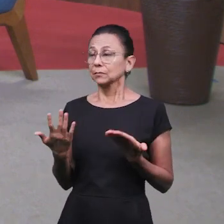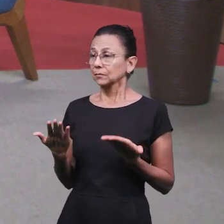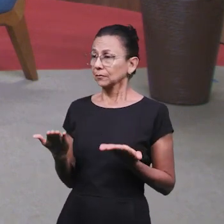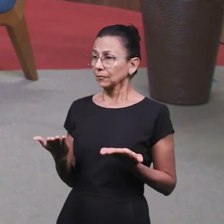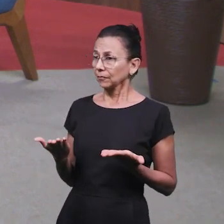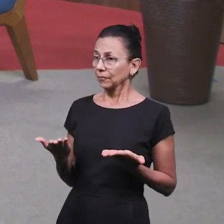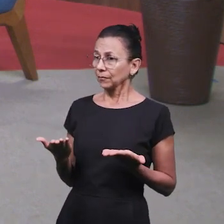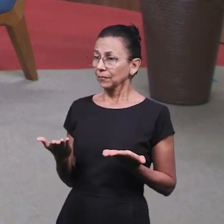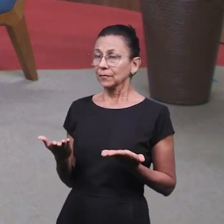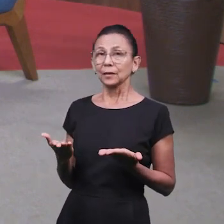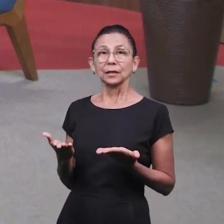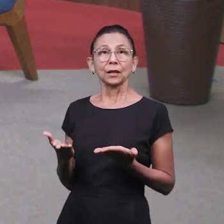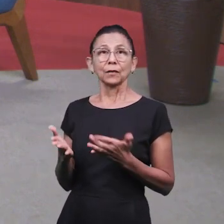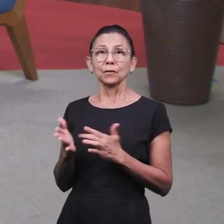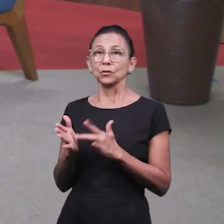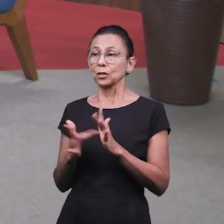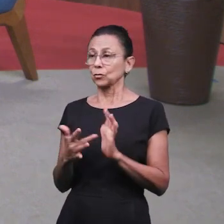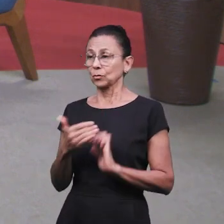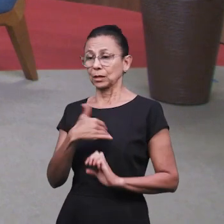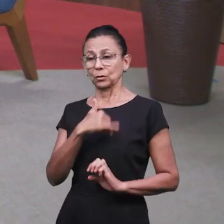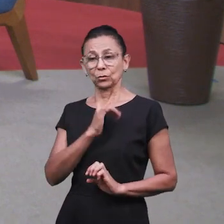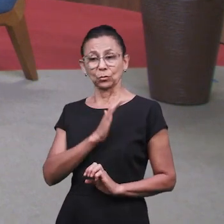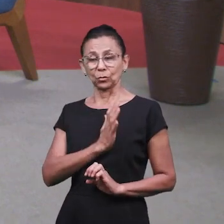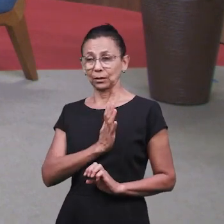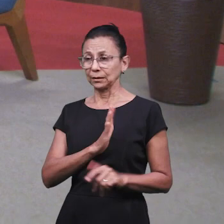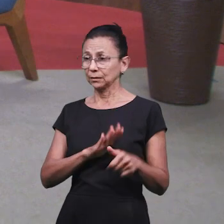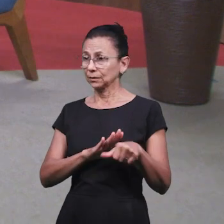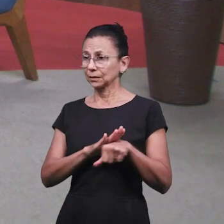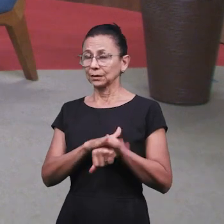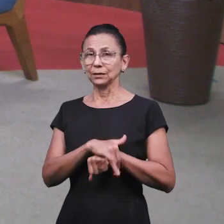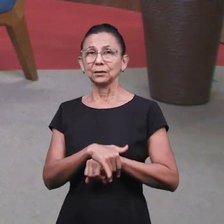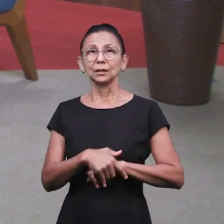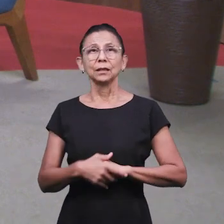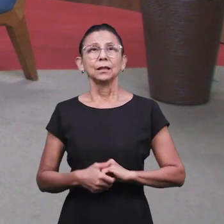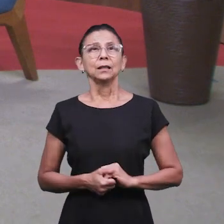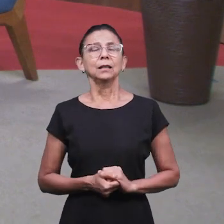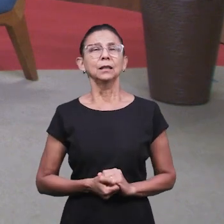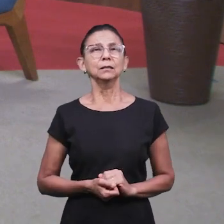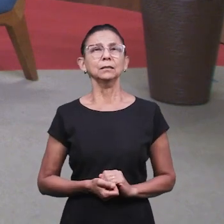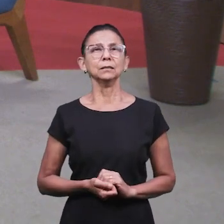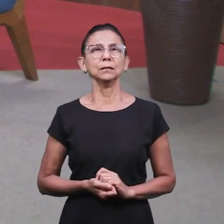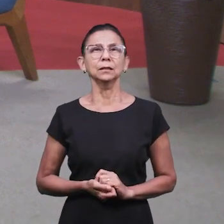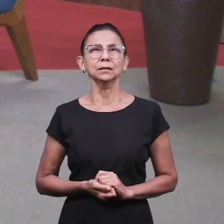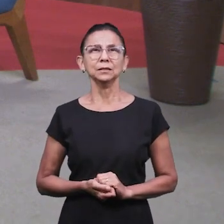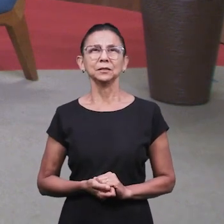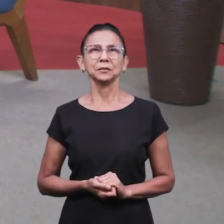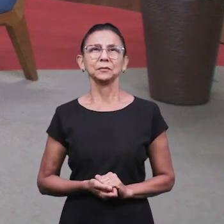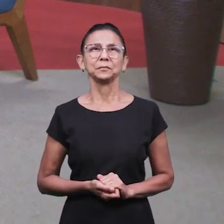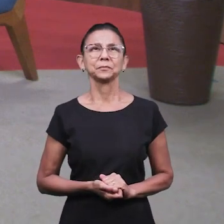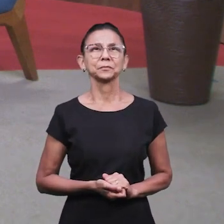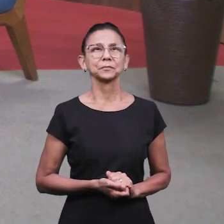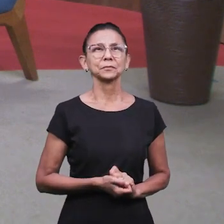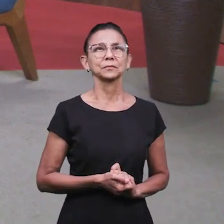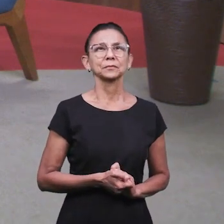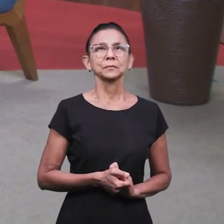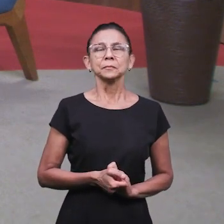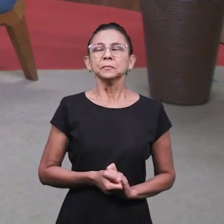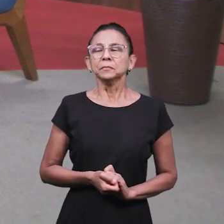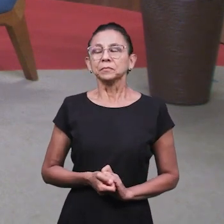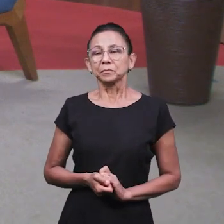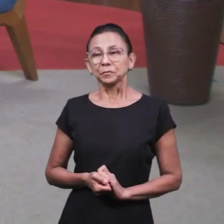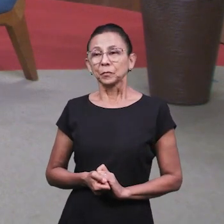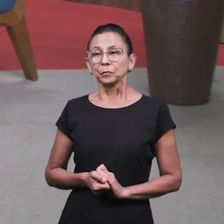assim: então Jesus entrou no seu coração esta noite, porque a mensagem teve a ênfase, né? A única coisa que ele